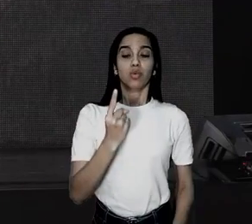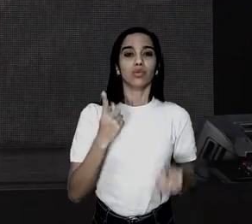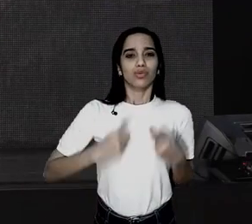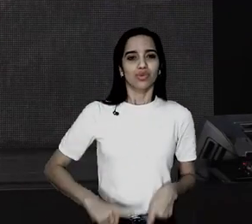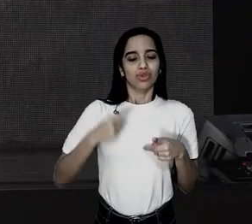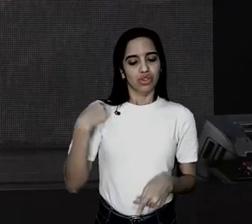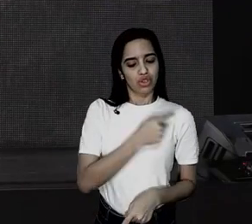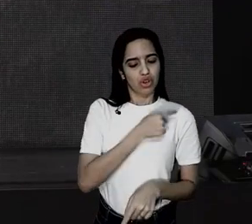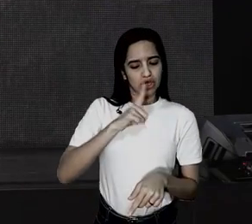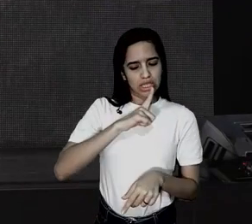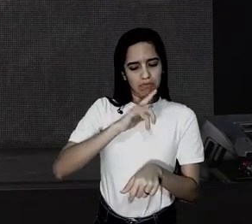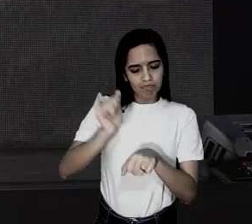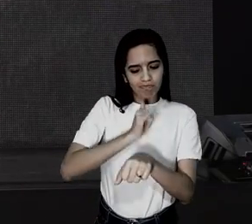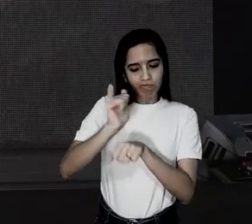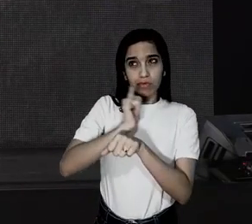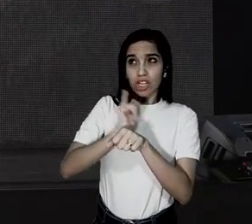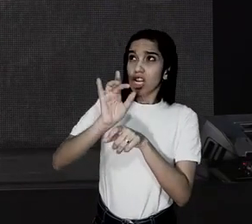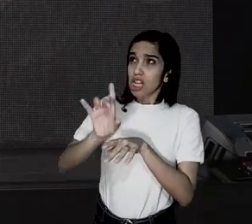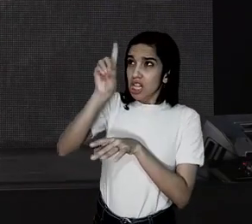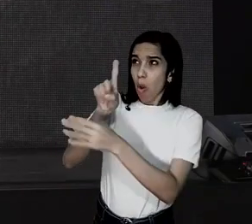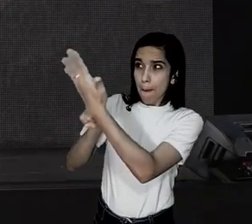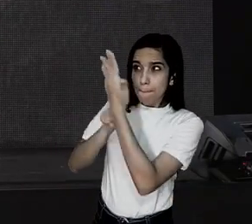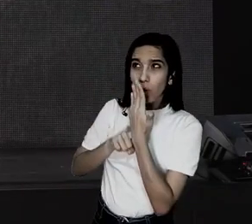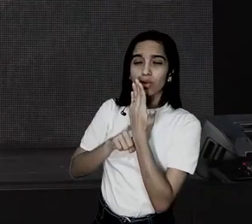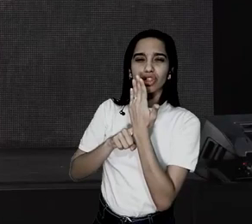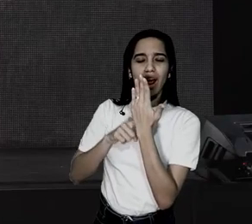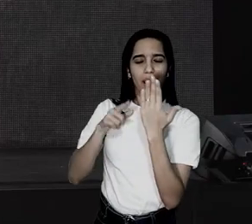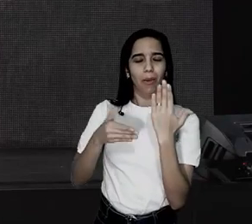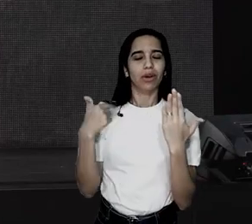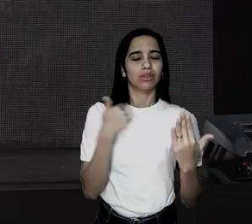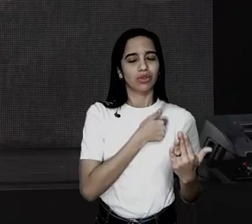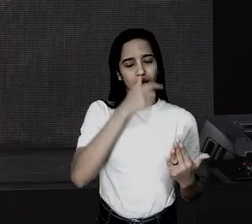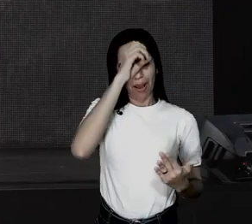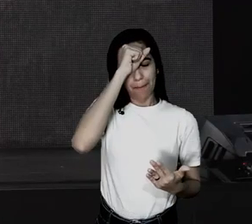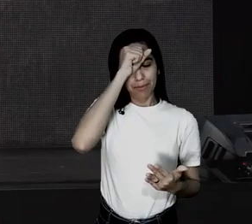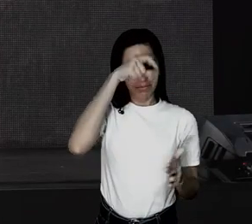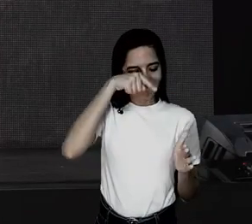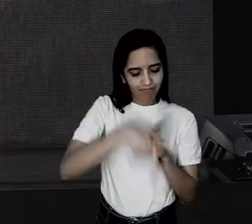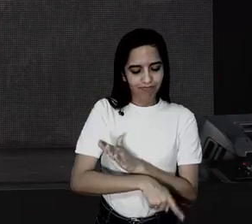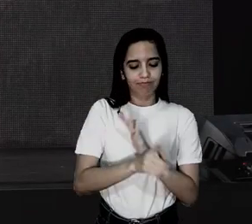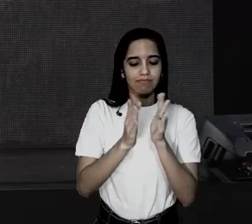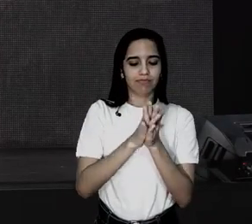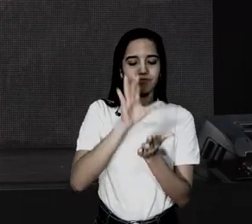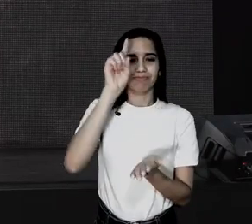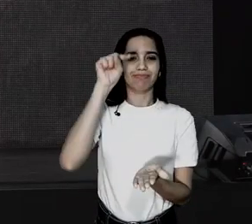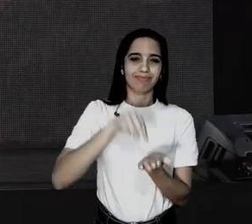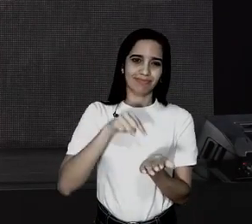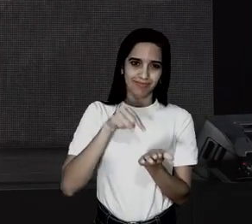a ferramenta dos céus, o alimento dos céus, é quando nós aprendemos a mergulhar na palavra de